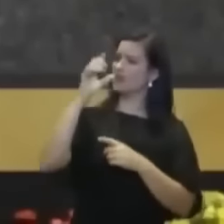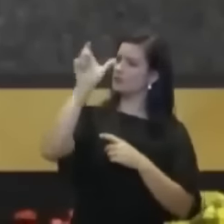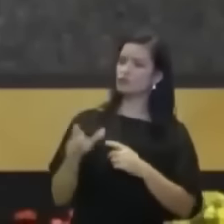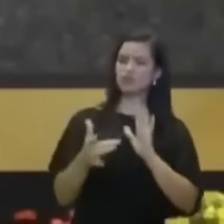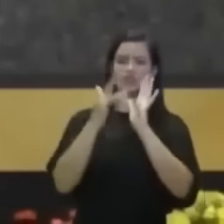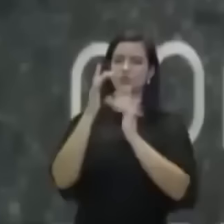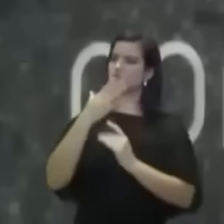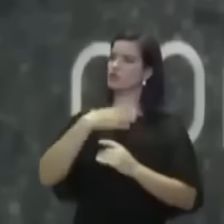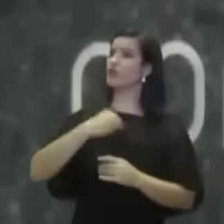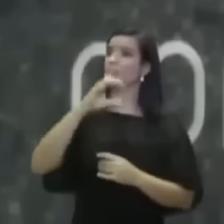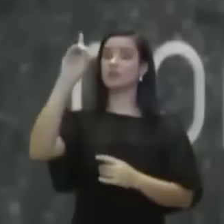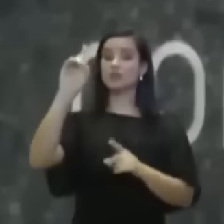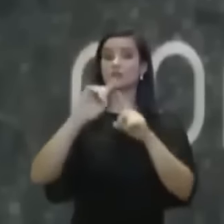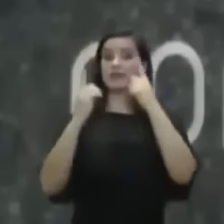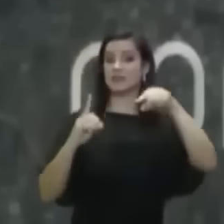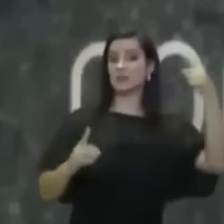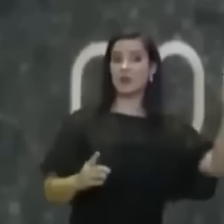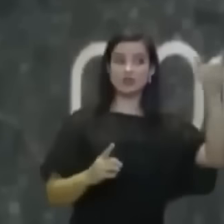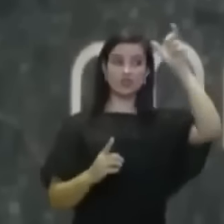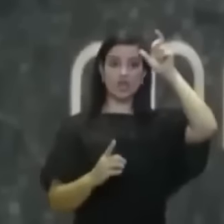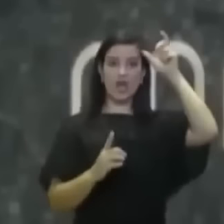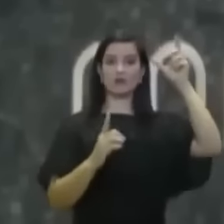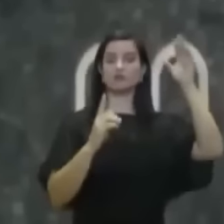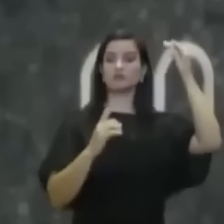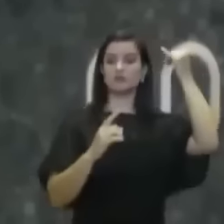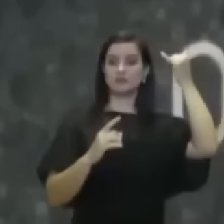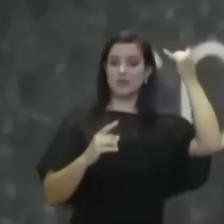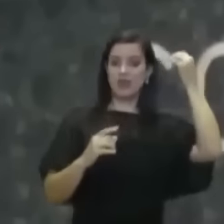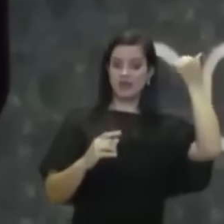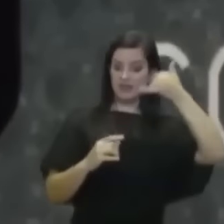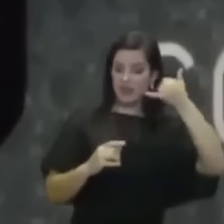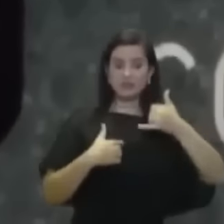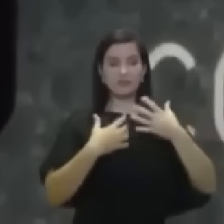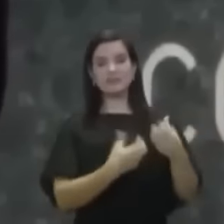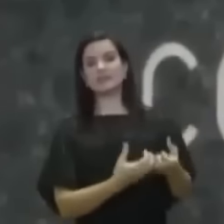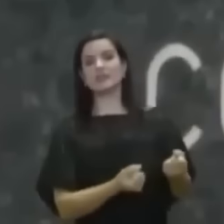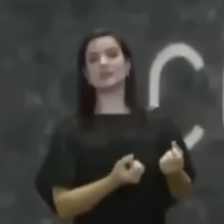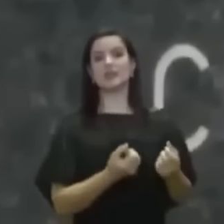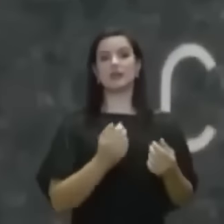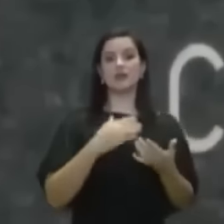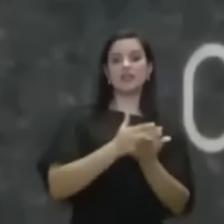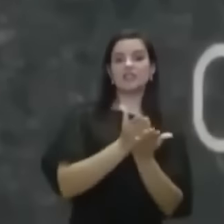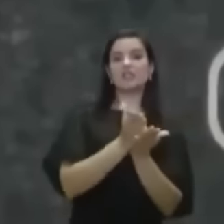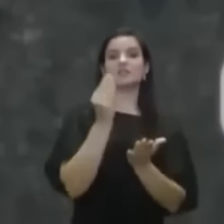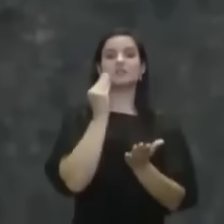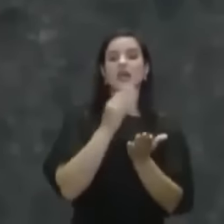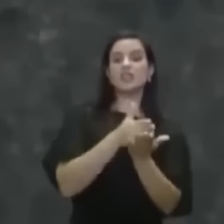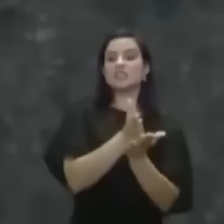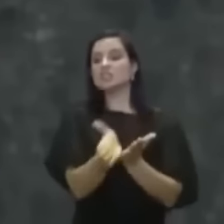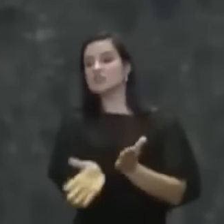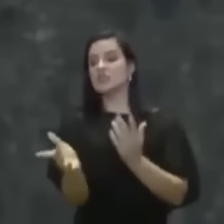seguida deixar-se usar por Satanás e tentar desviar Jesus da cruz. Homem capaz da fé